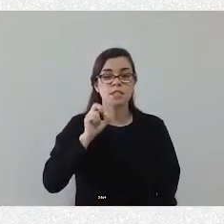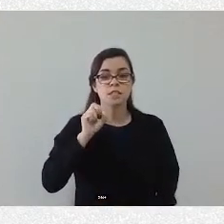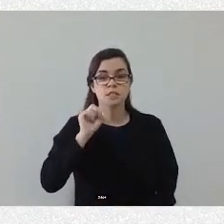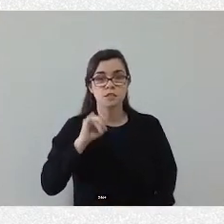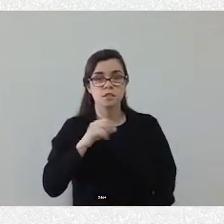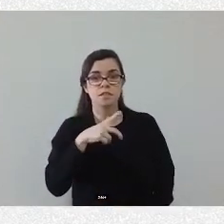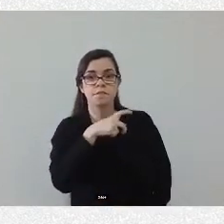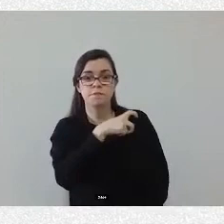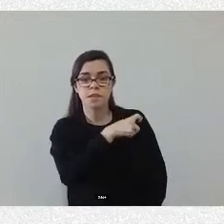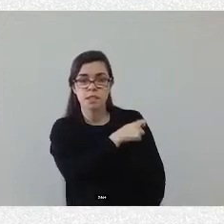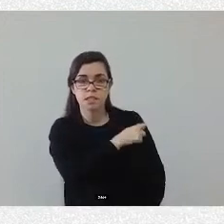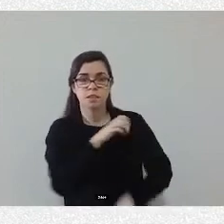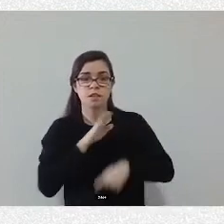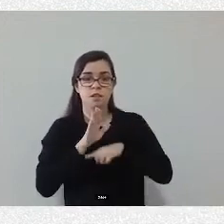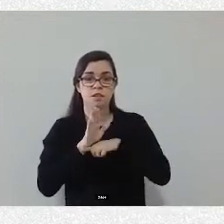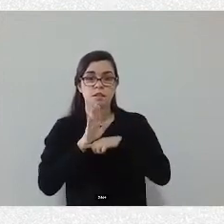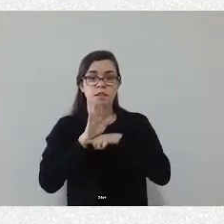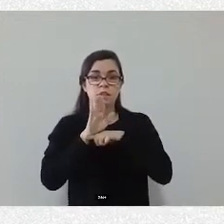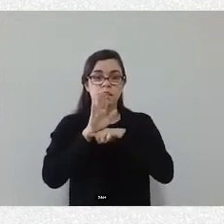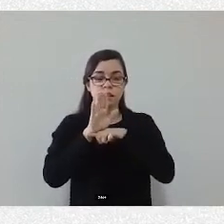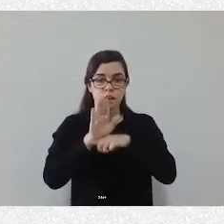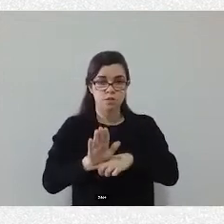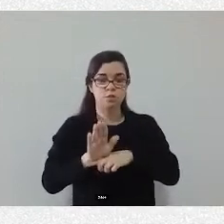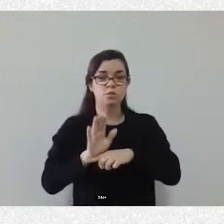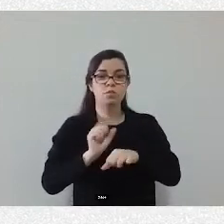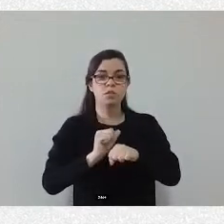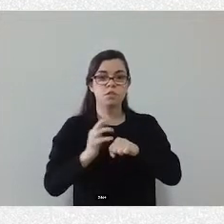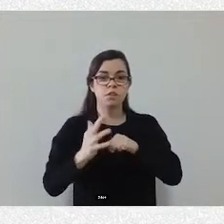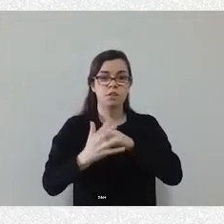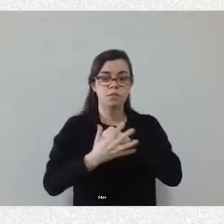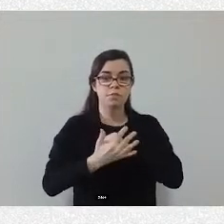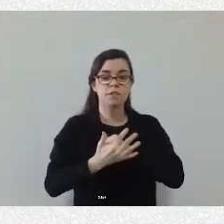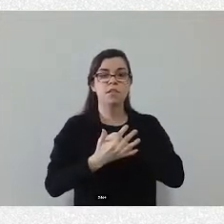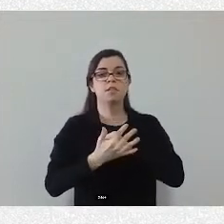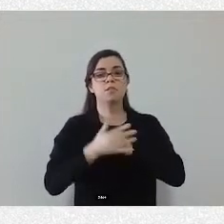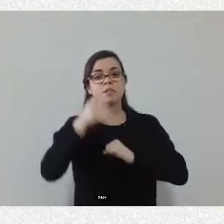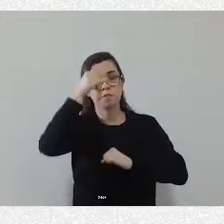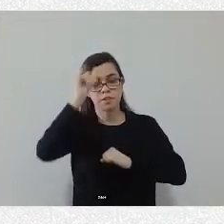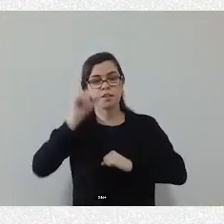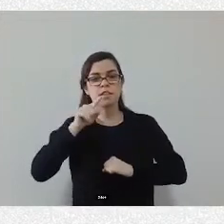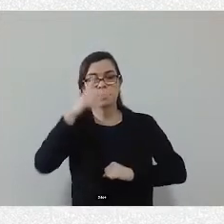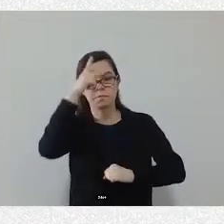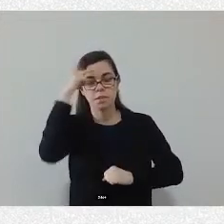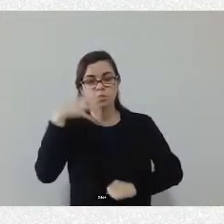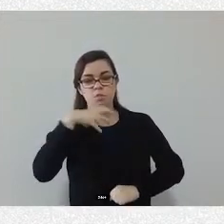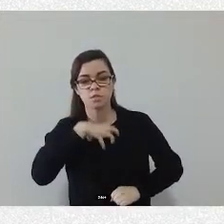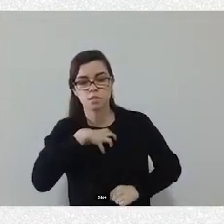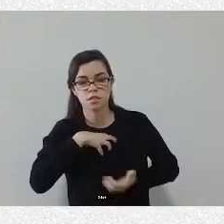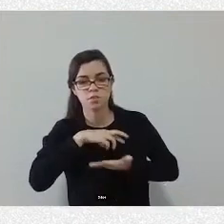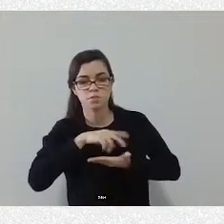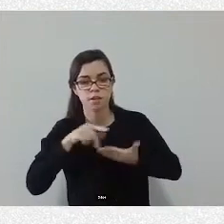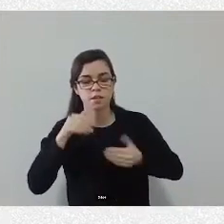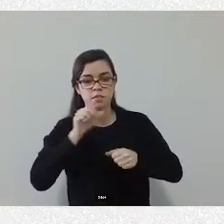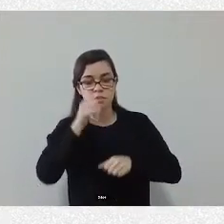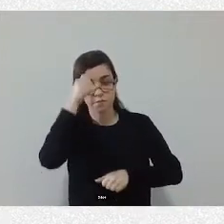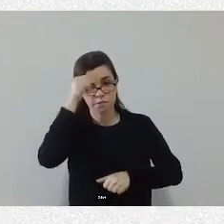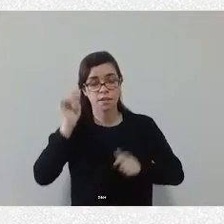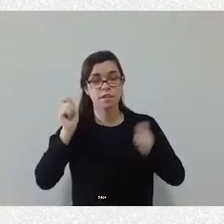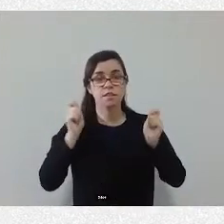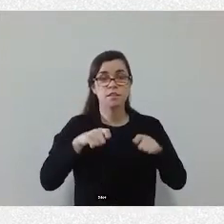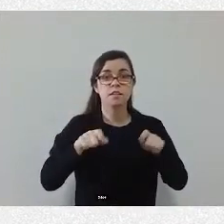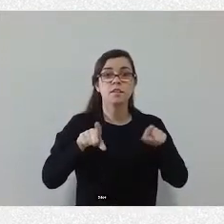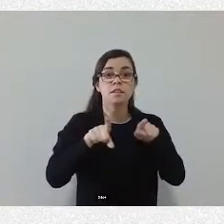relação à prevenção de casos sintomáticos de COVID, e também em relação aos seus desfechos secundários, que inclui aqui